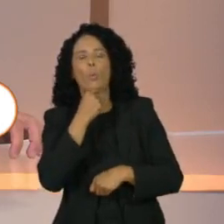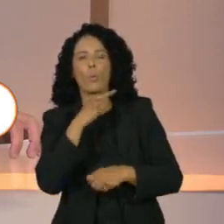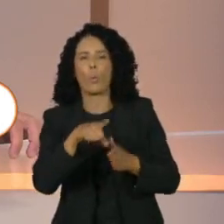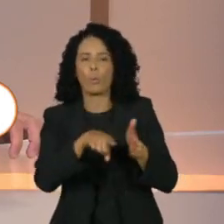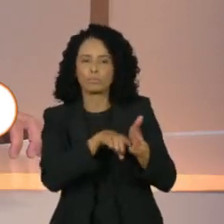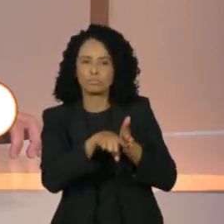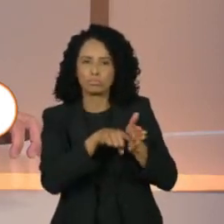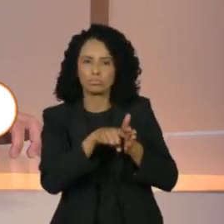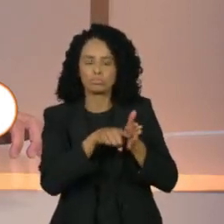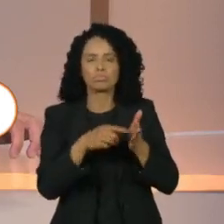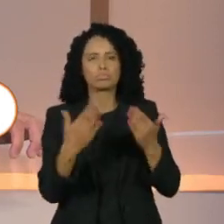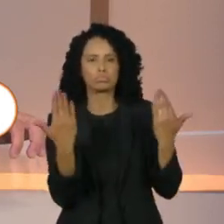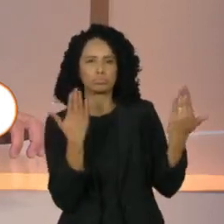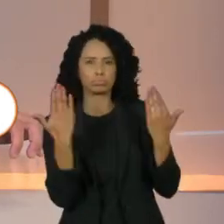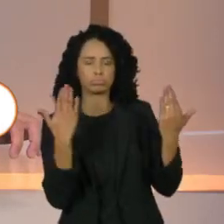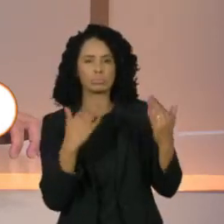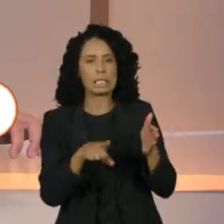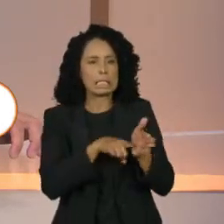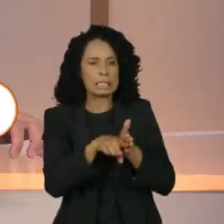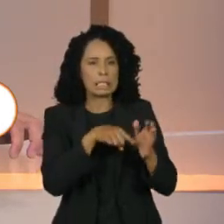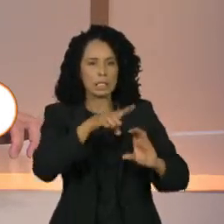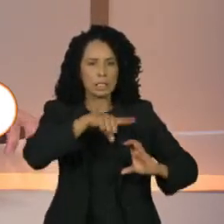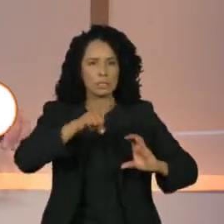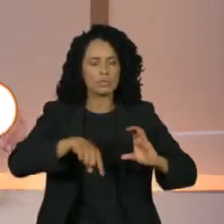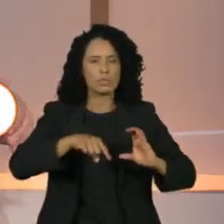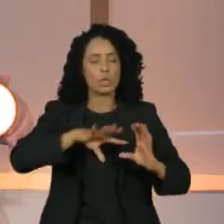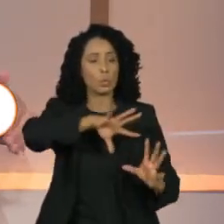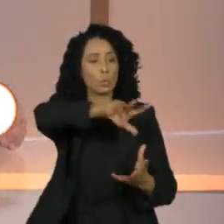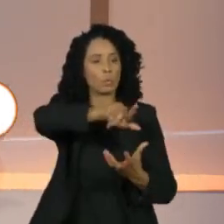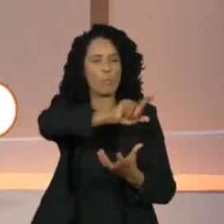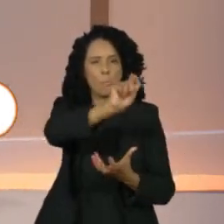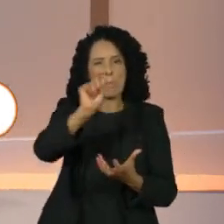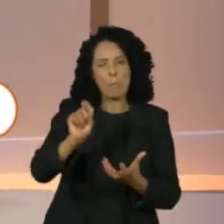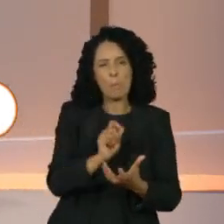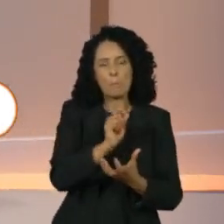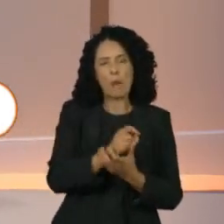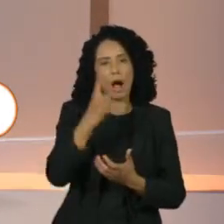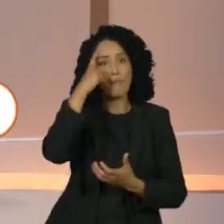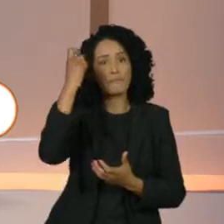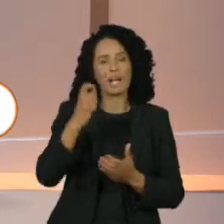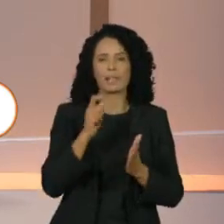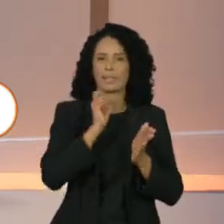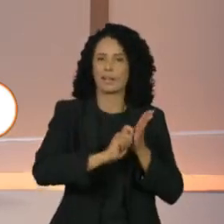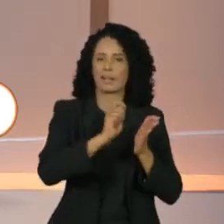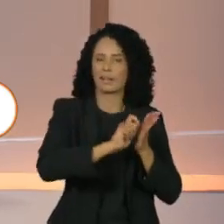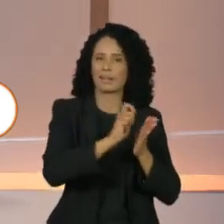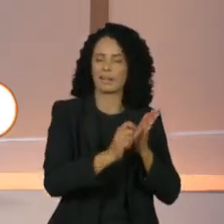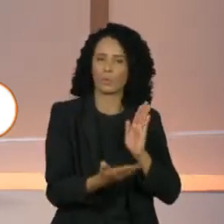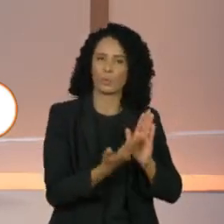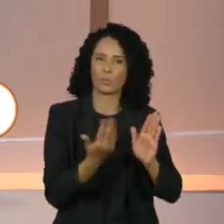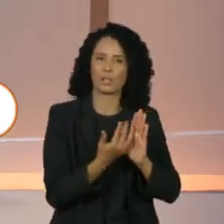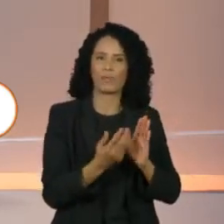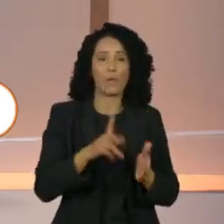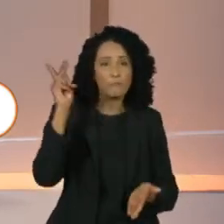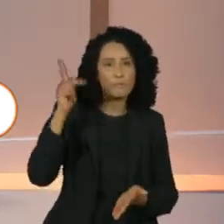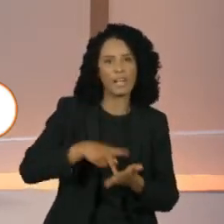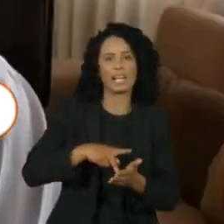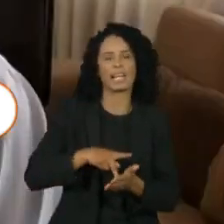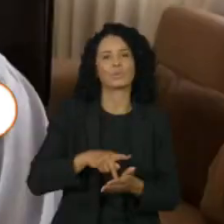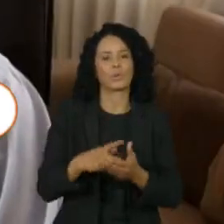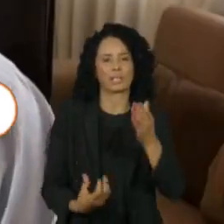Nicoleles, que é um dos maiores cientistas do mundo nessa área, que é autor do livro O Verdadeiro Criador de Tudo.